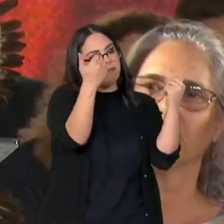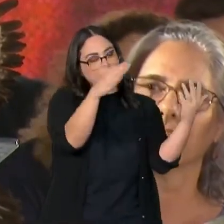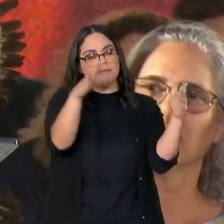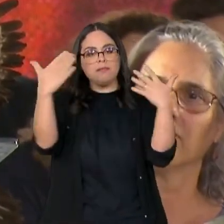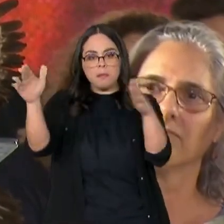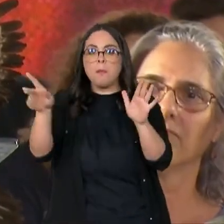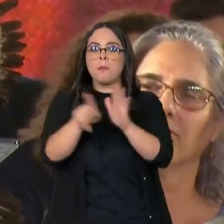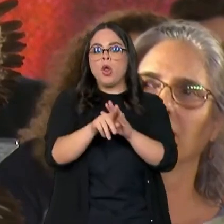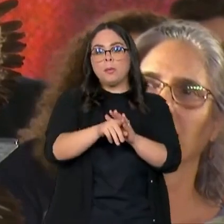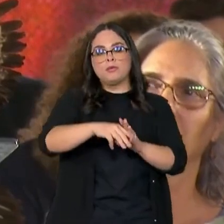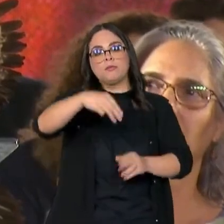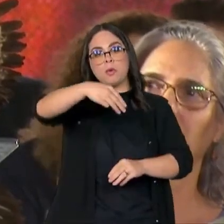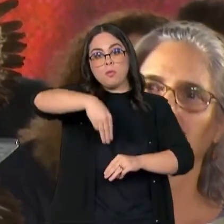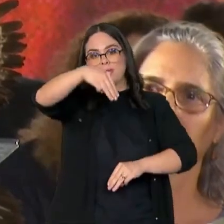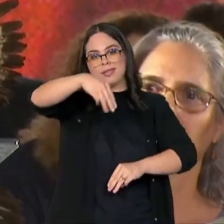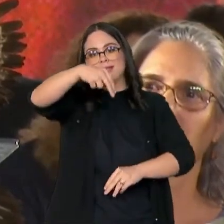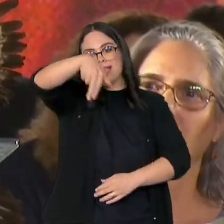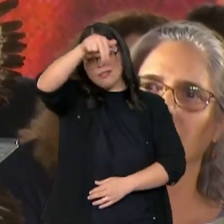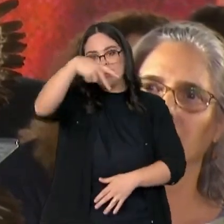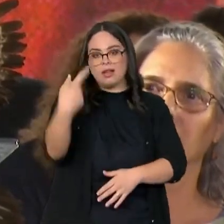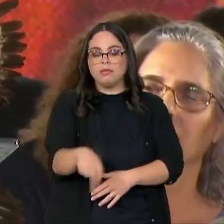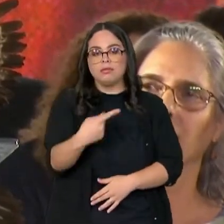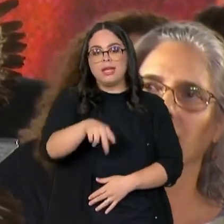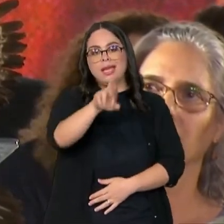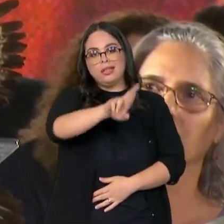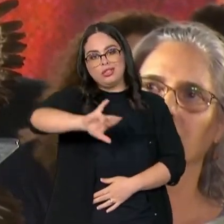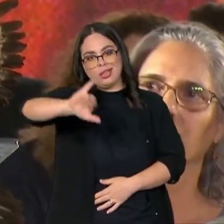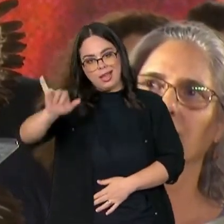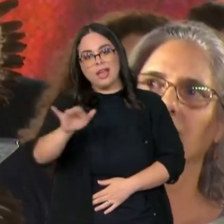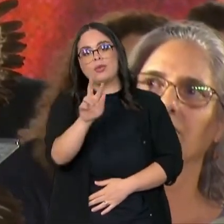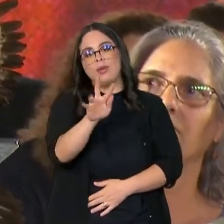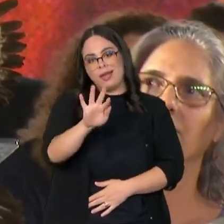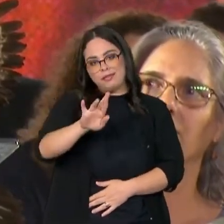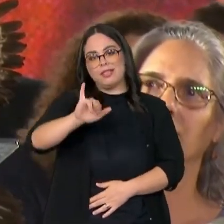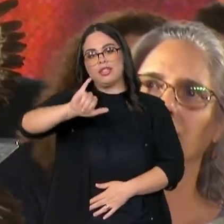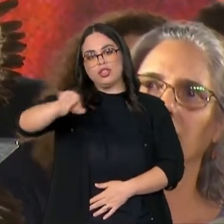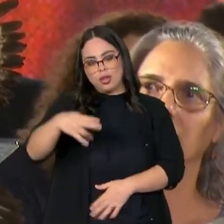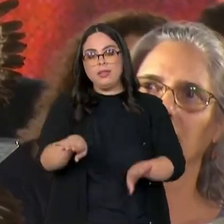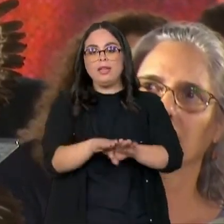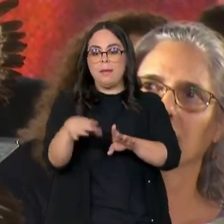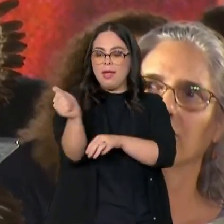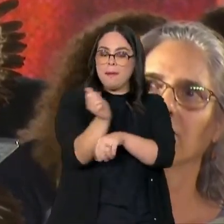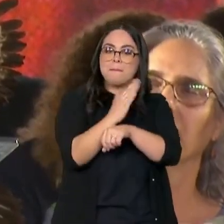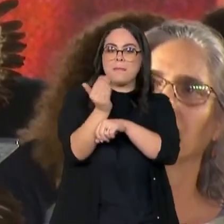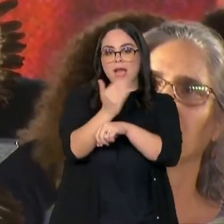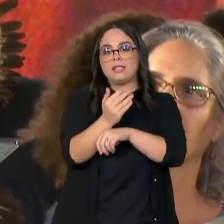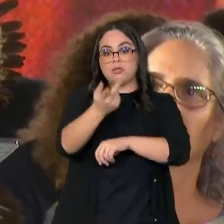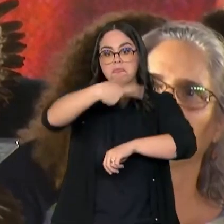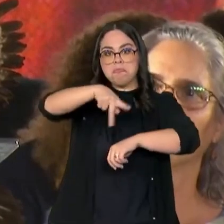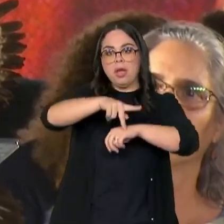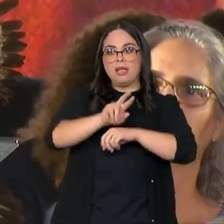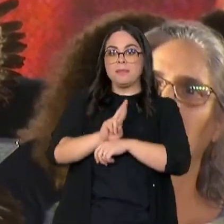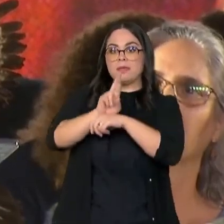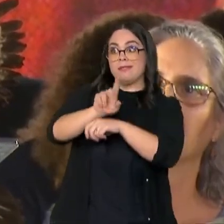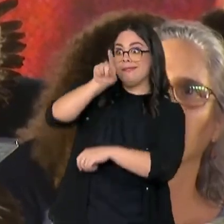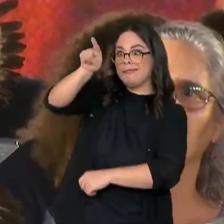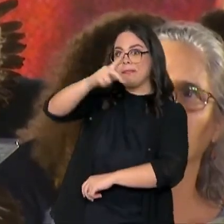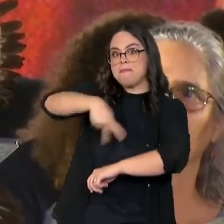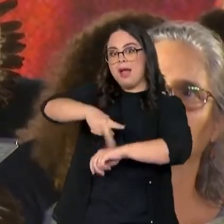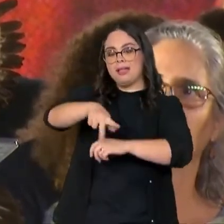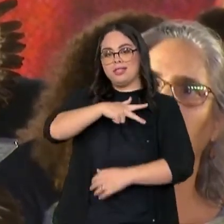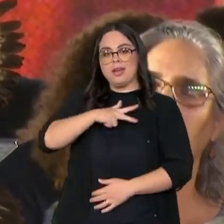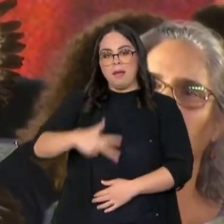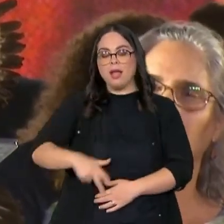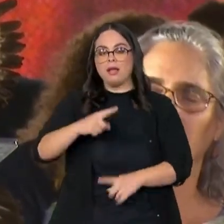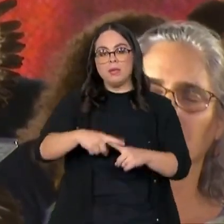Museu Nacional da Universidade Federal do Rio de Janeiro e a Embaixada do Brasil na Dinamarca pelas